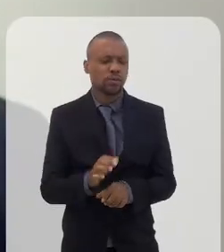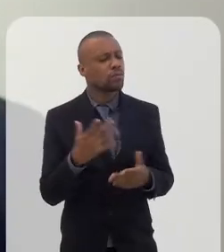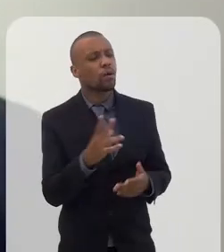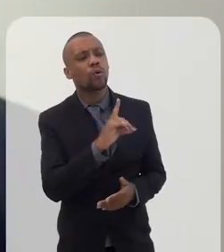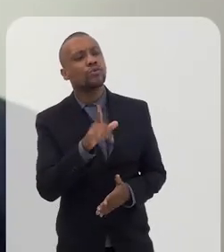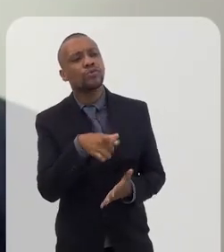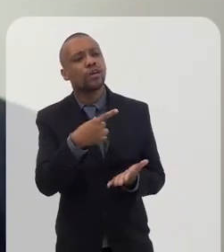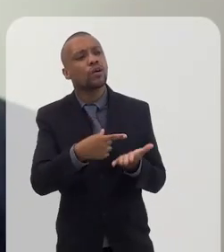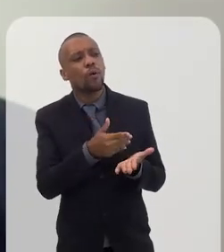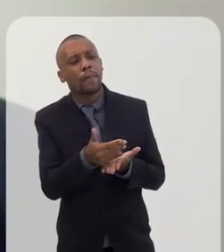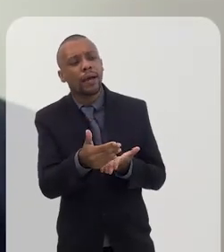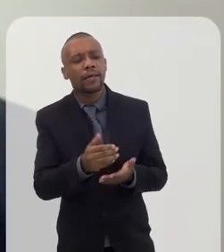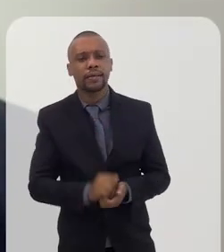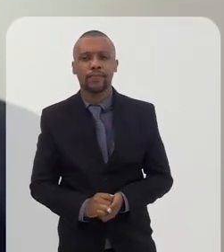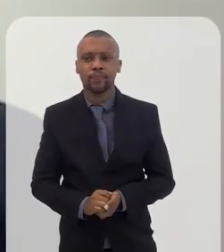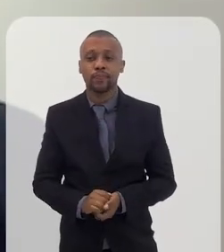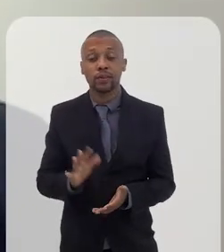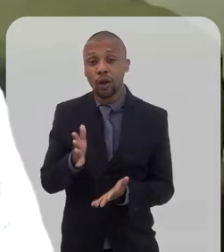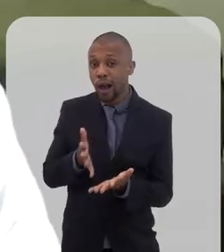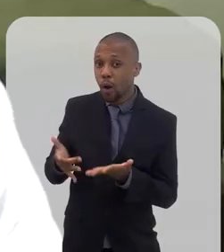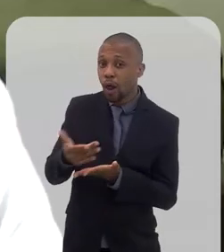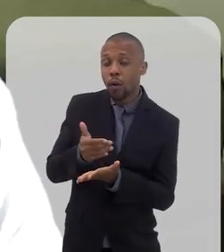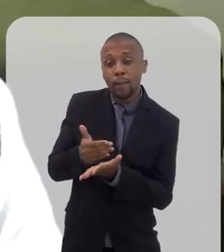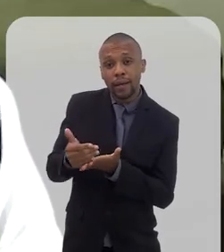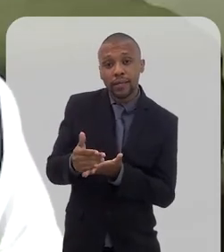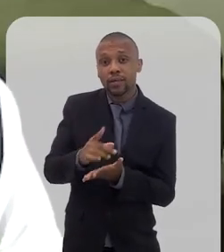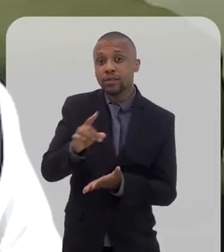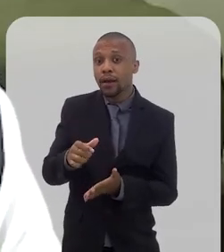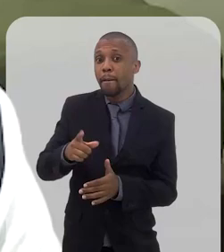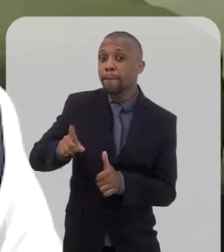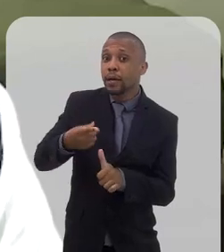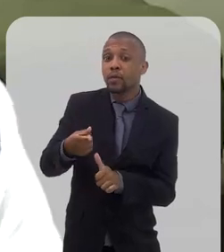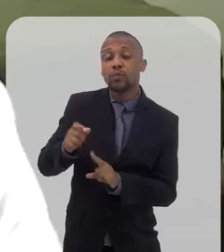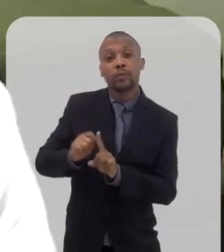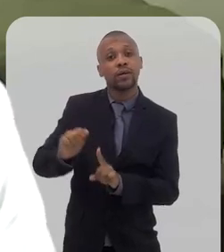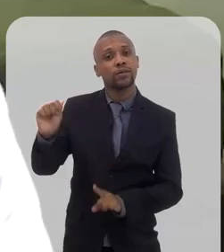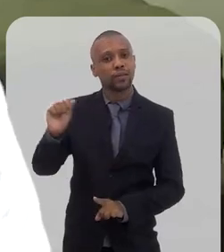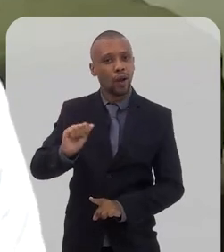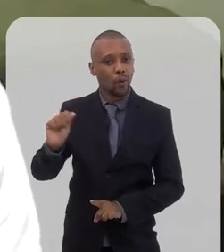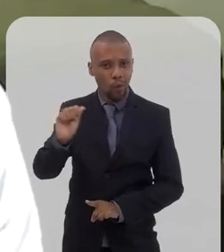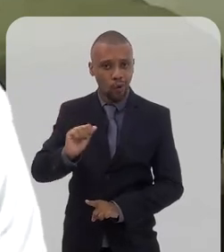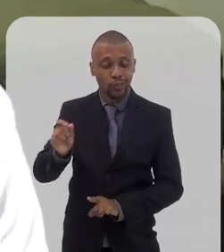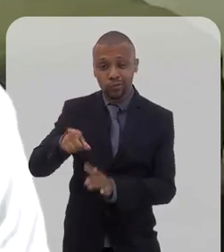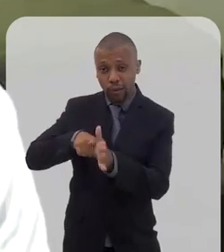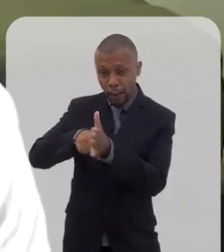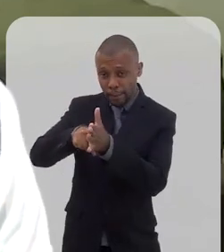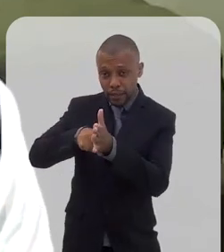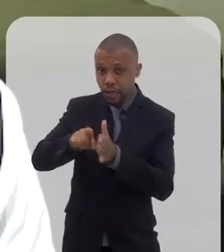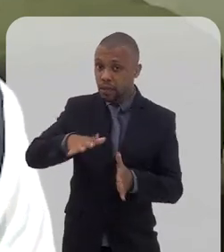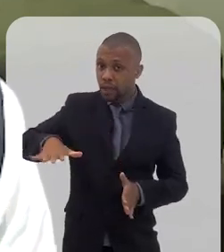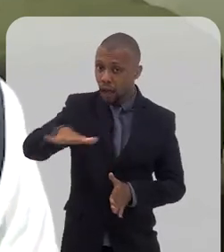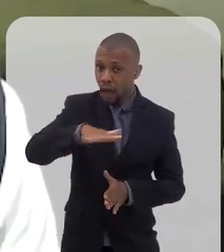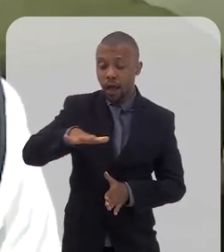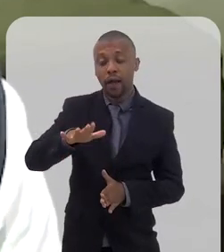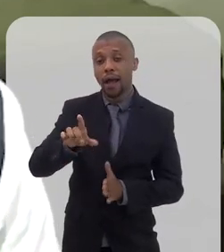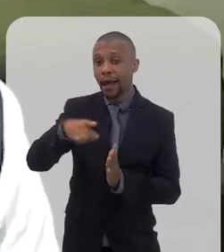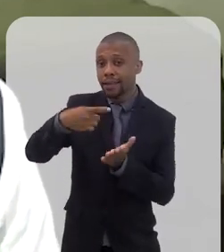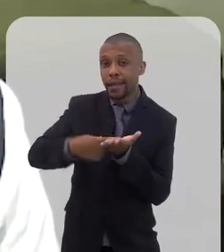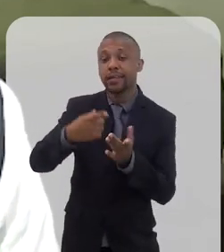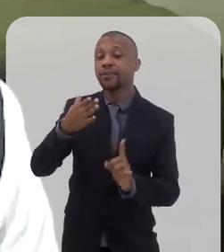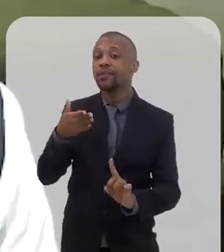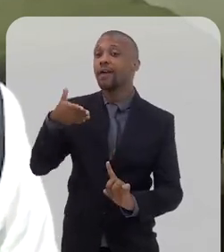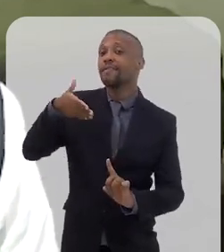começa então, Gabriel, para a gente encerrar esse Assim, bloco? a coleta começa 1º de agosto, o recenseamento em campo. A data